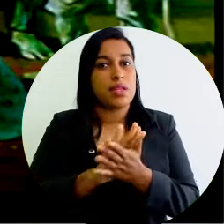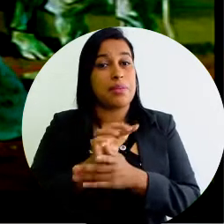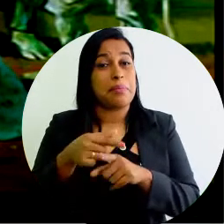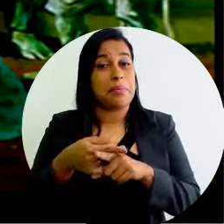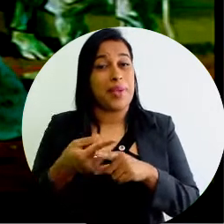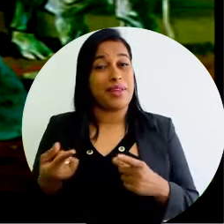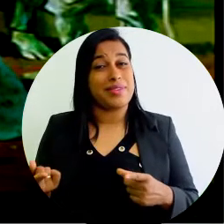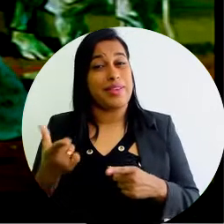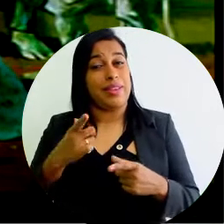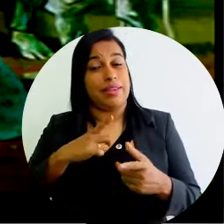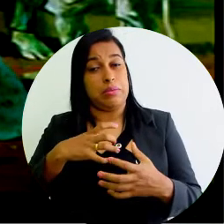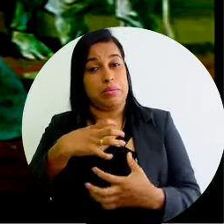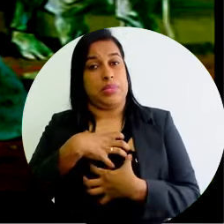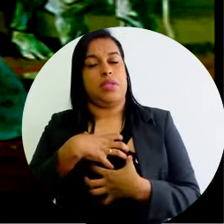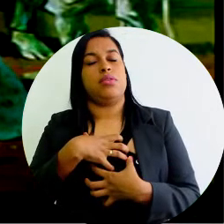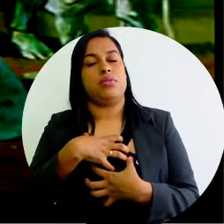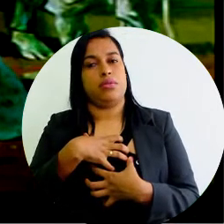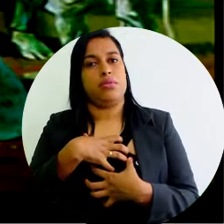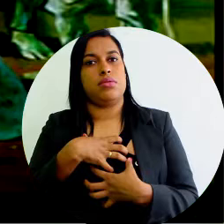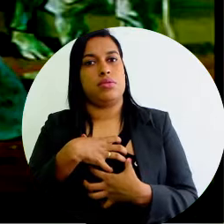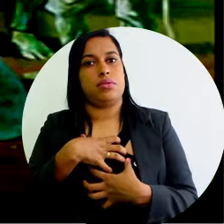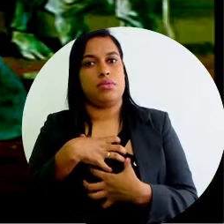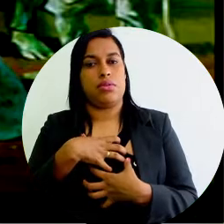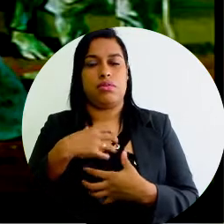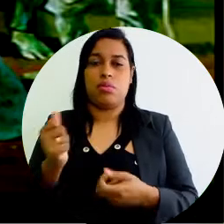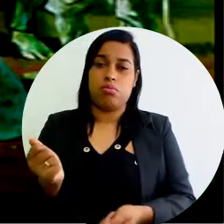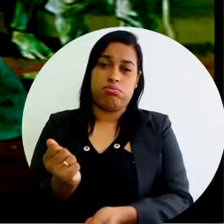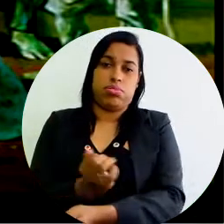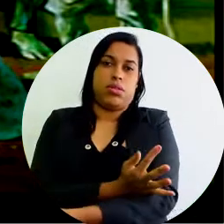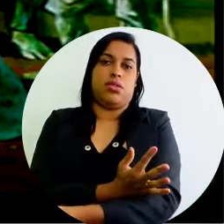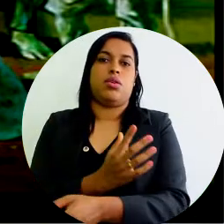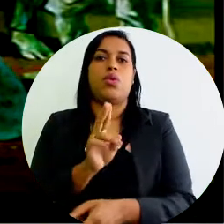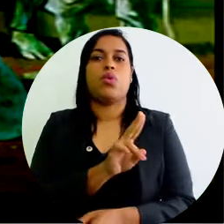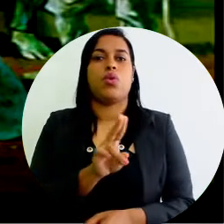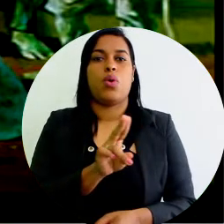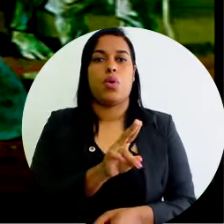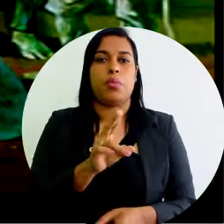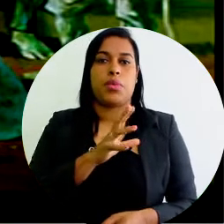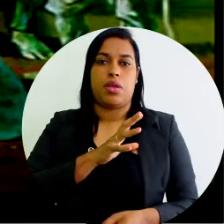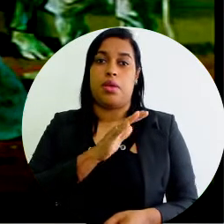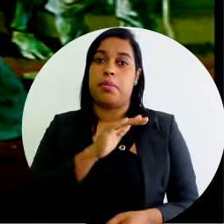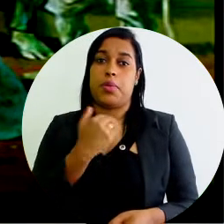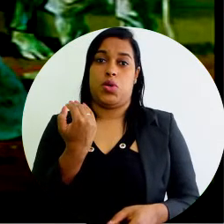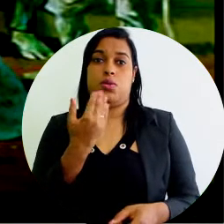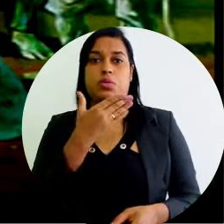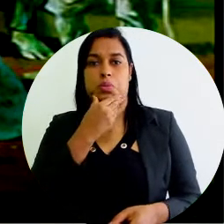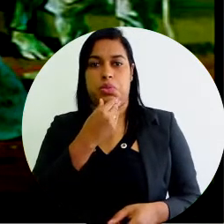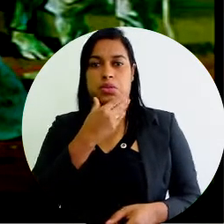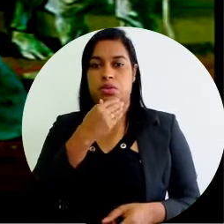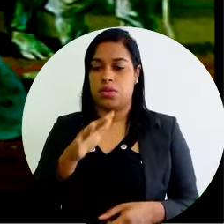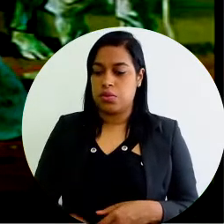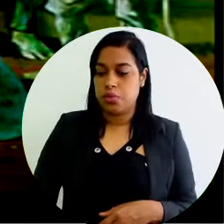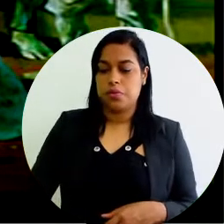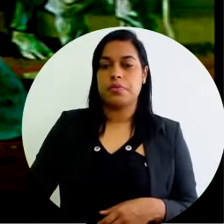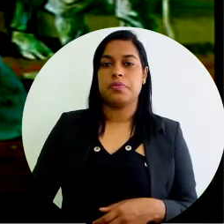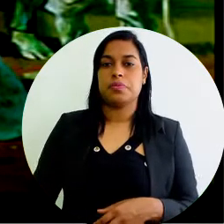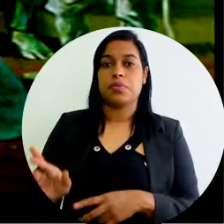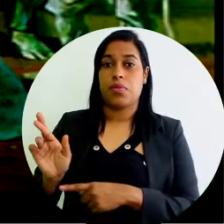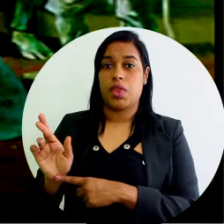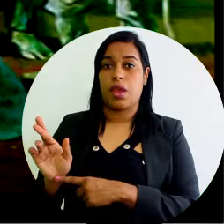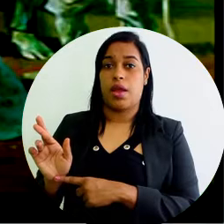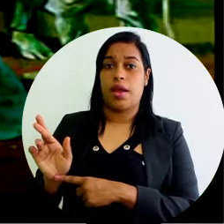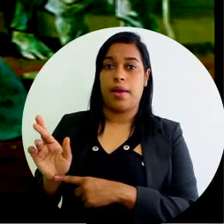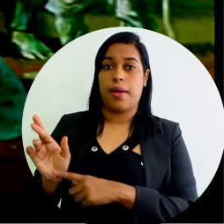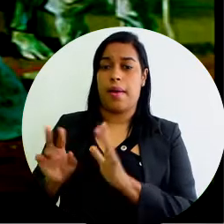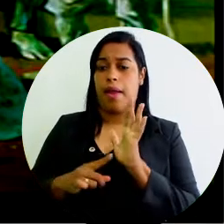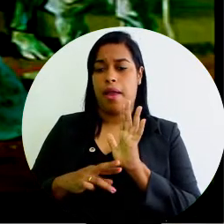ela tem um sentido, ela mexe com a emoção. O nome do quadro é A Morte do Menino. É a